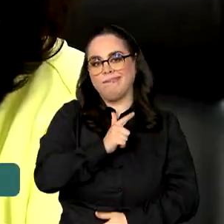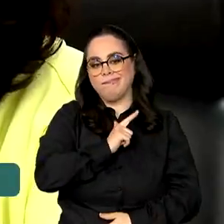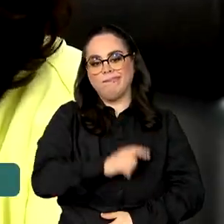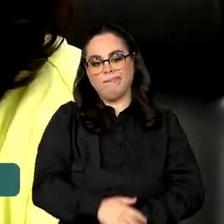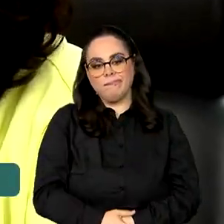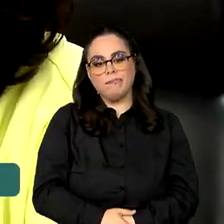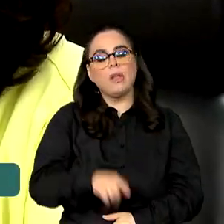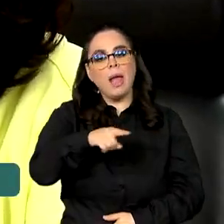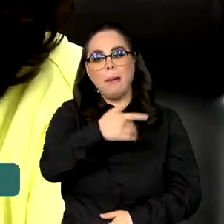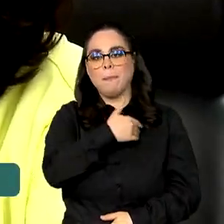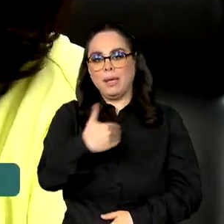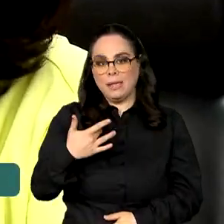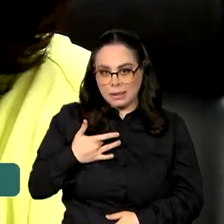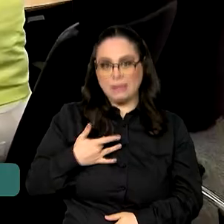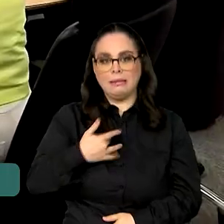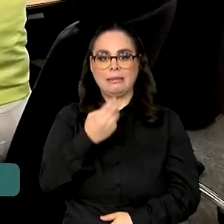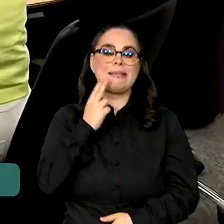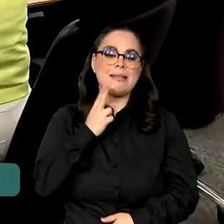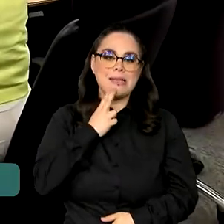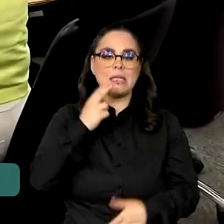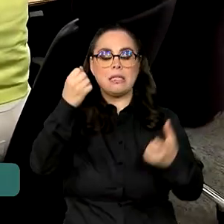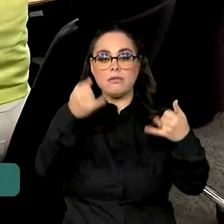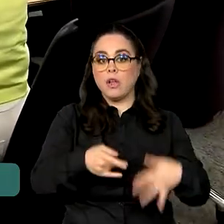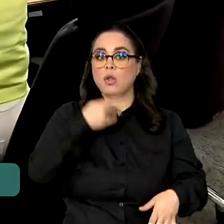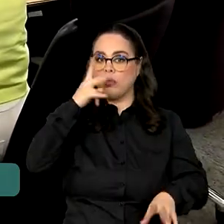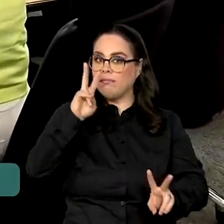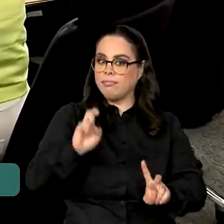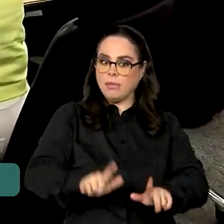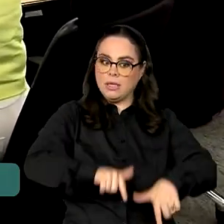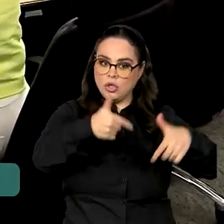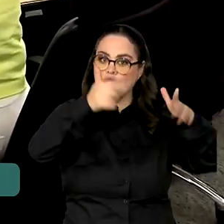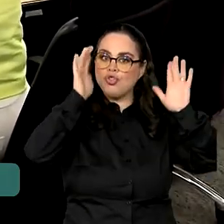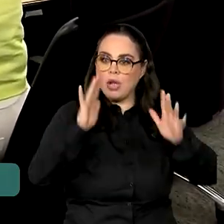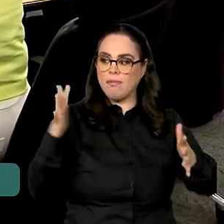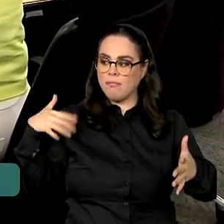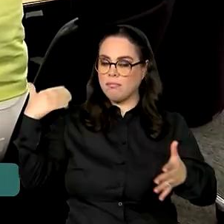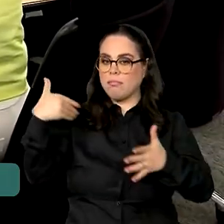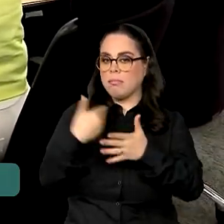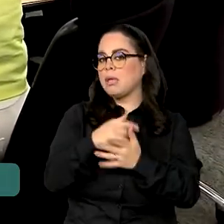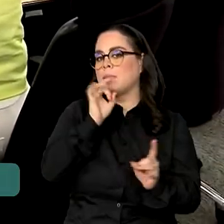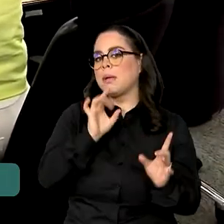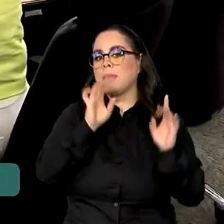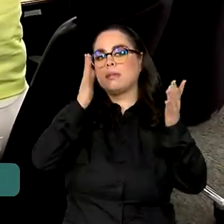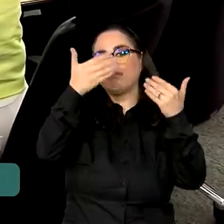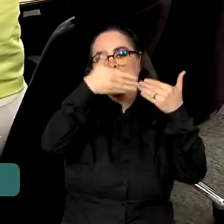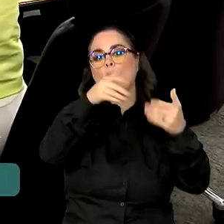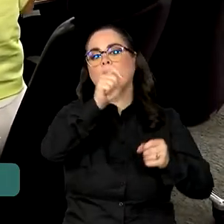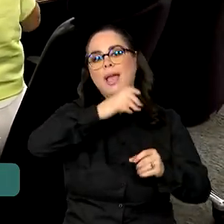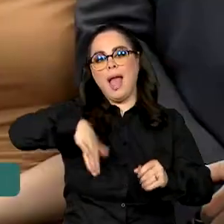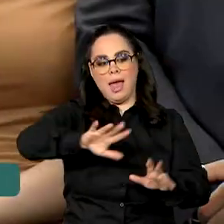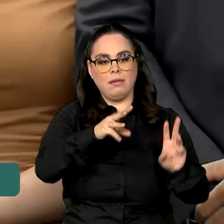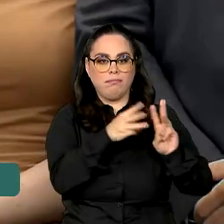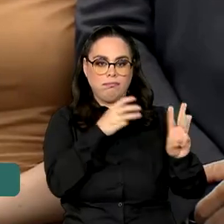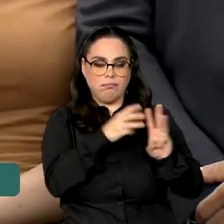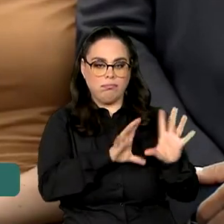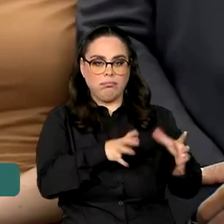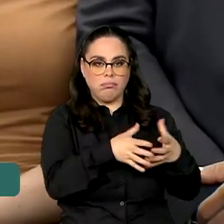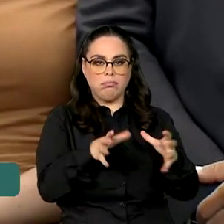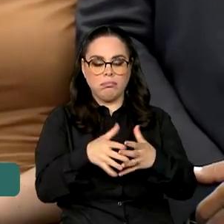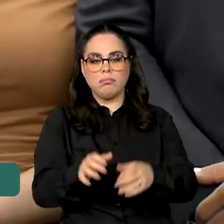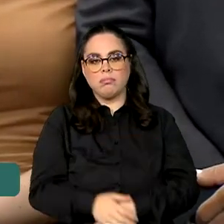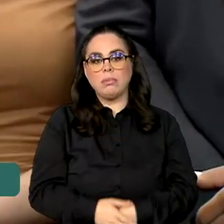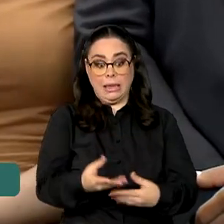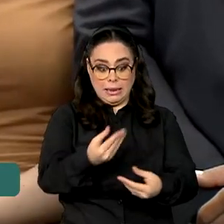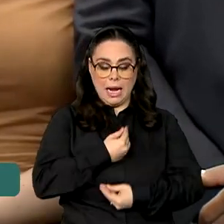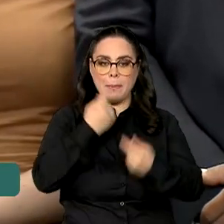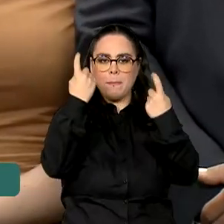Nísia Trindade ressaltou as ações realizadas em especial em comunidades indígenas nos preocupa